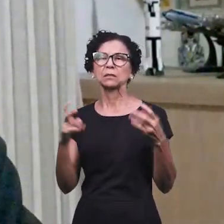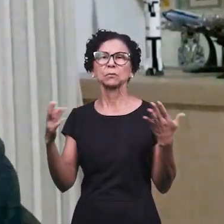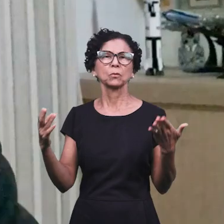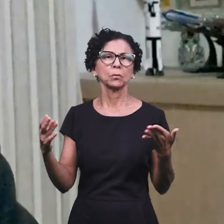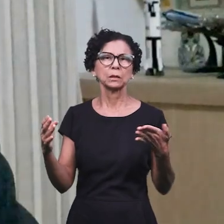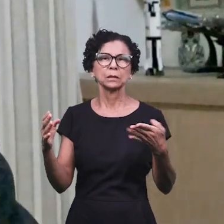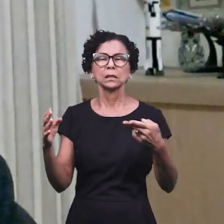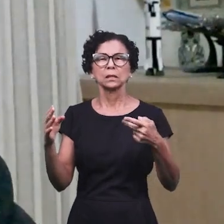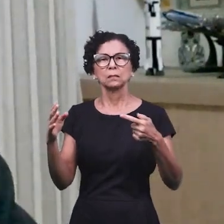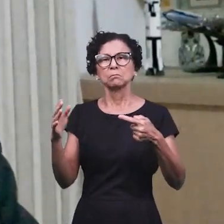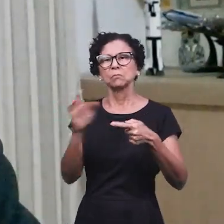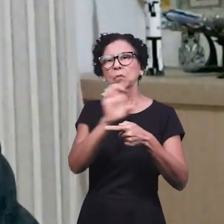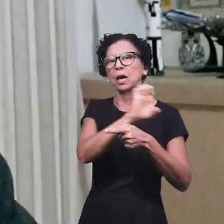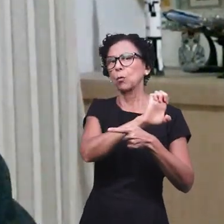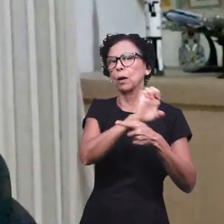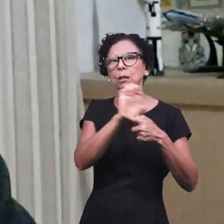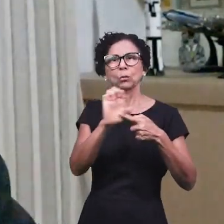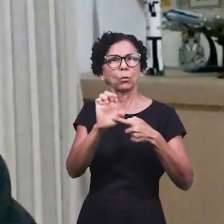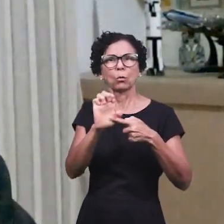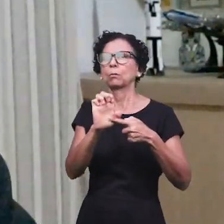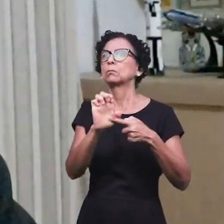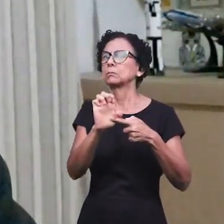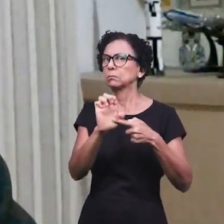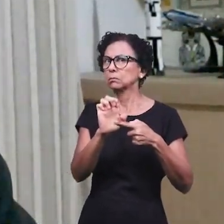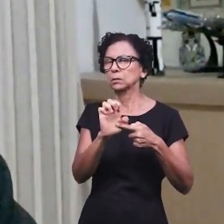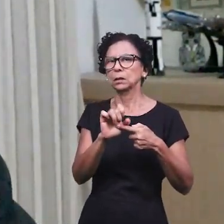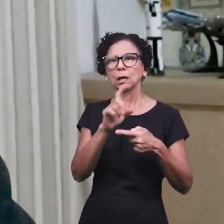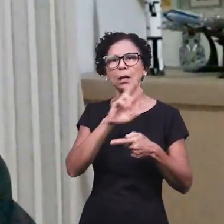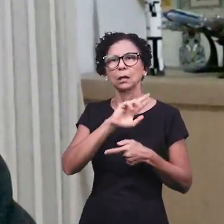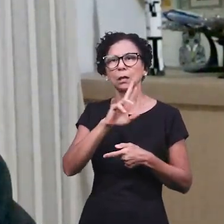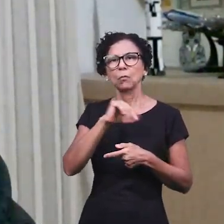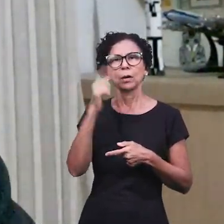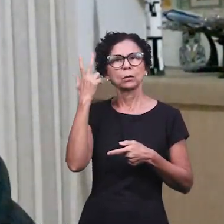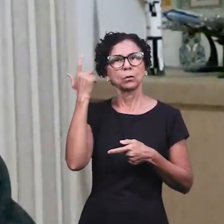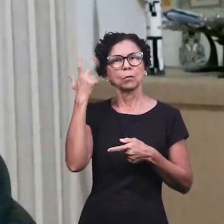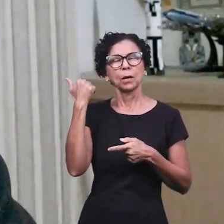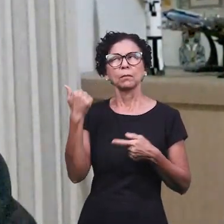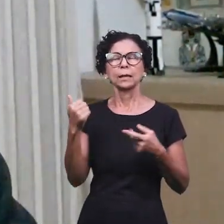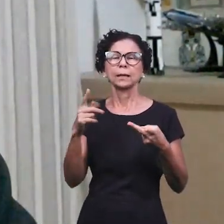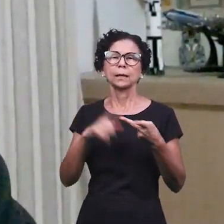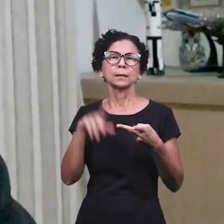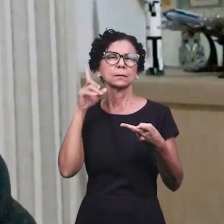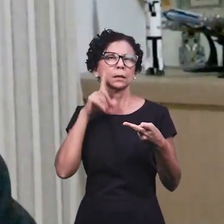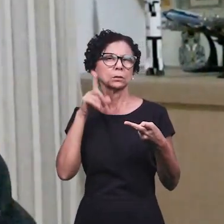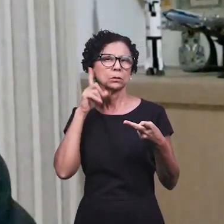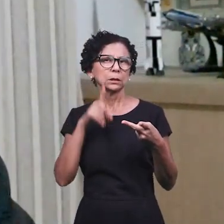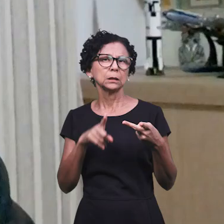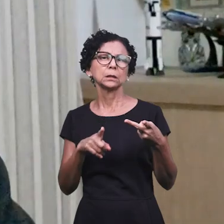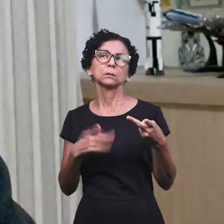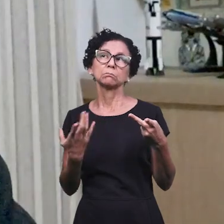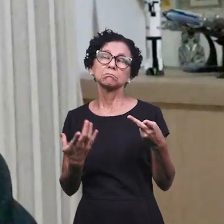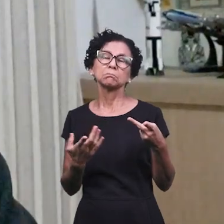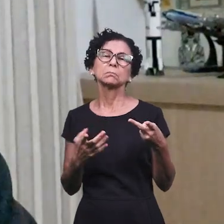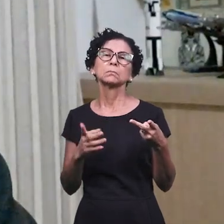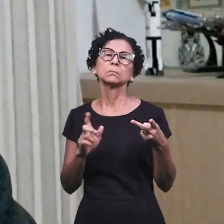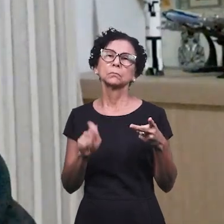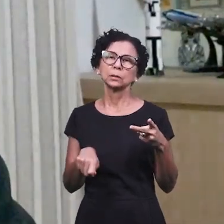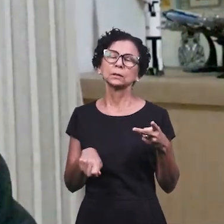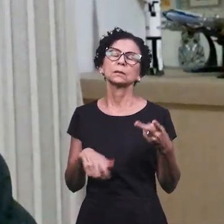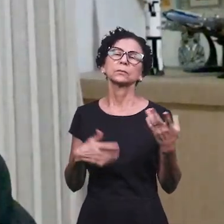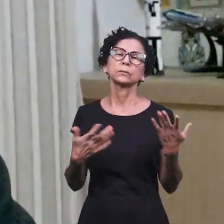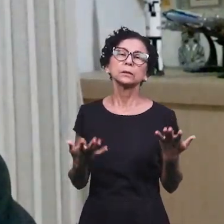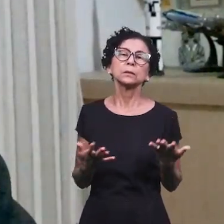né, perto ali do Equador, por exemplo, mais próximo do Equador, que não é comum. Nos Estados Unidos, por exemplo, em